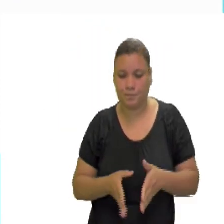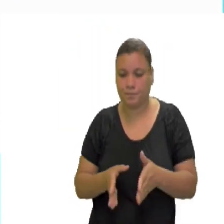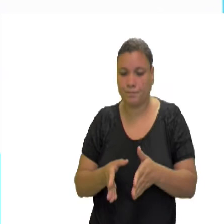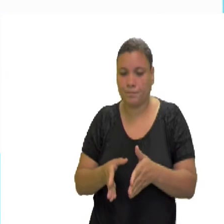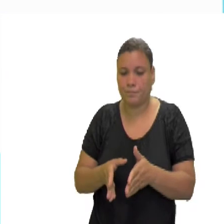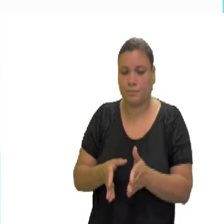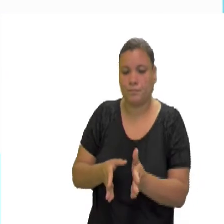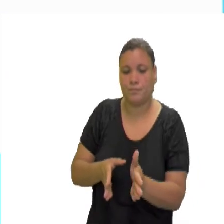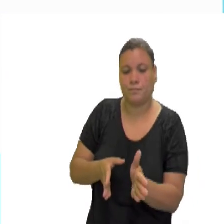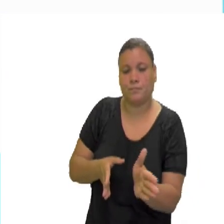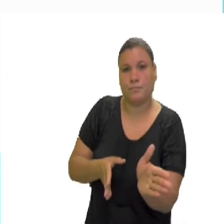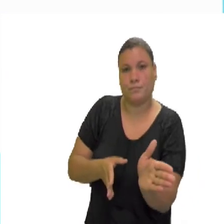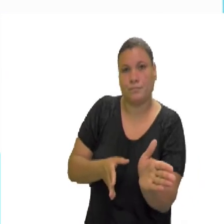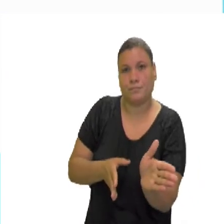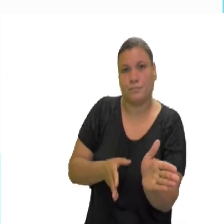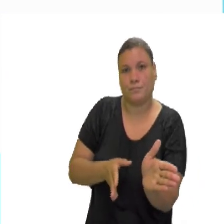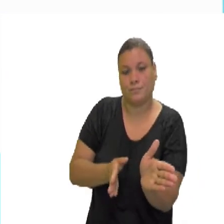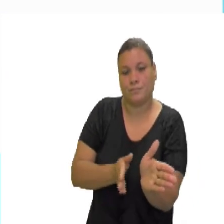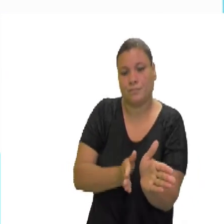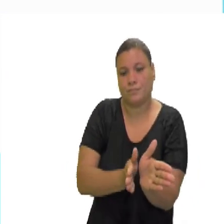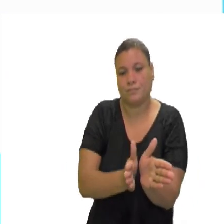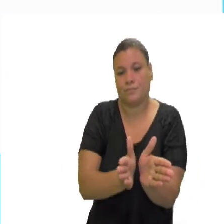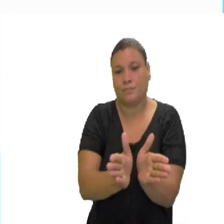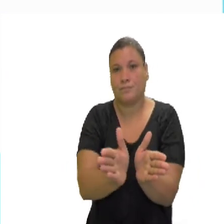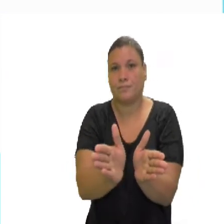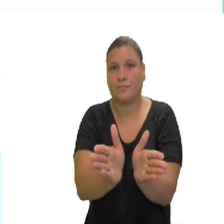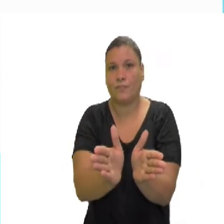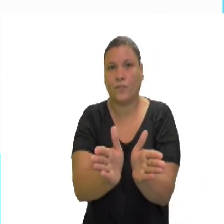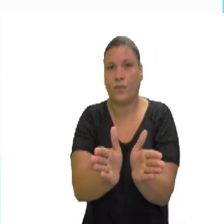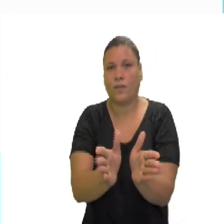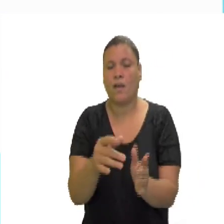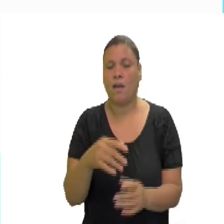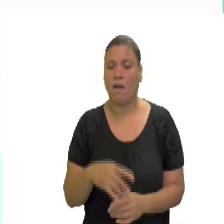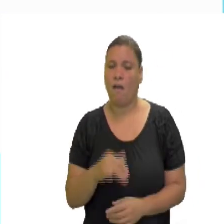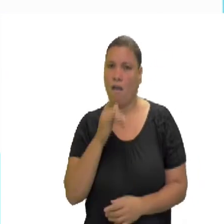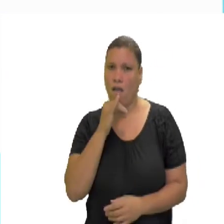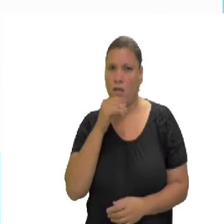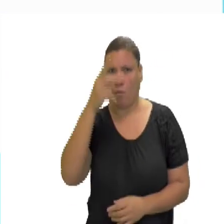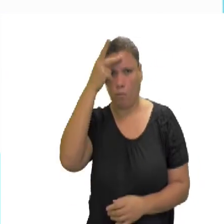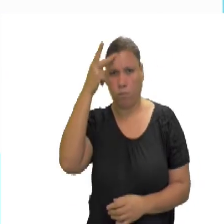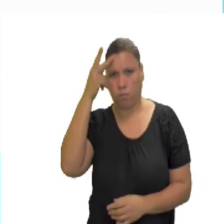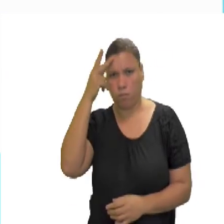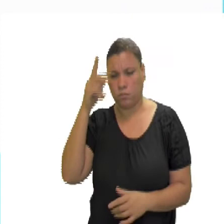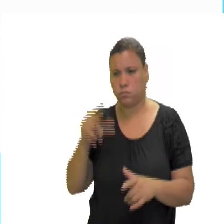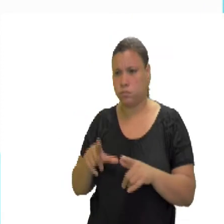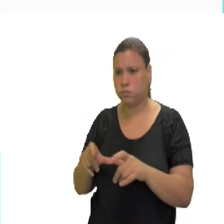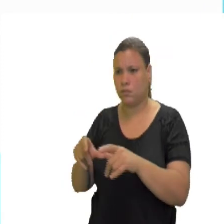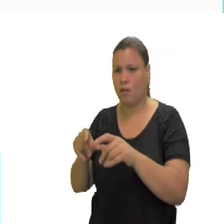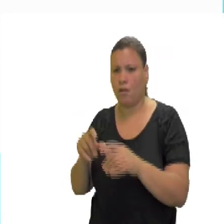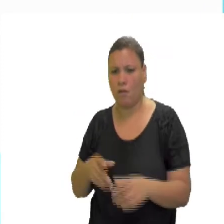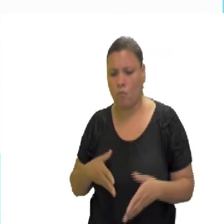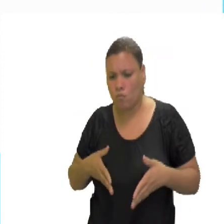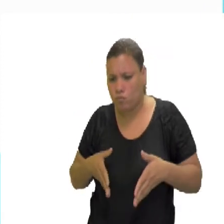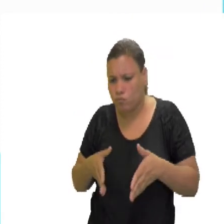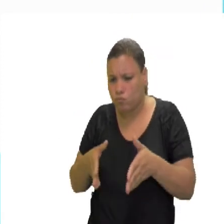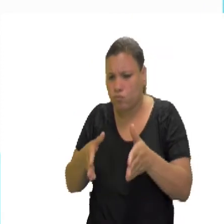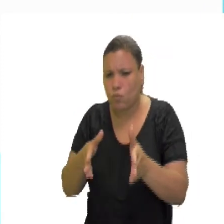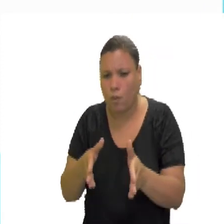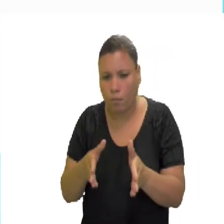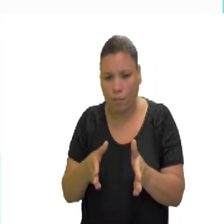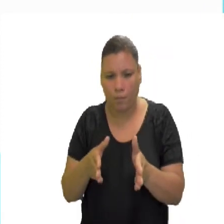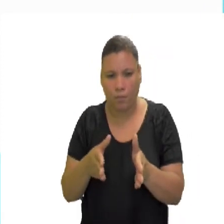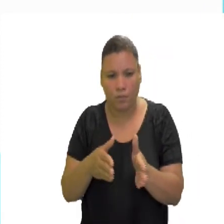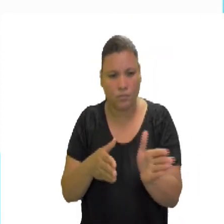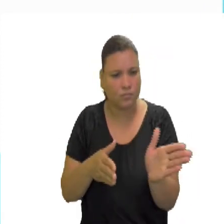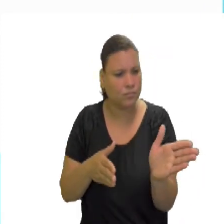que geram dúvidas ao viajante sobre a continuação da trilha. O que acontece? Virou